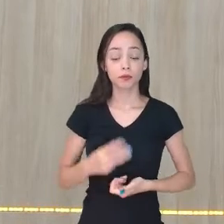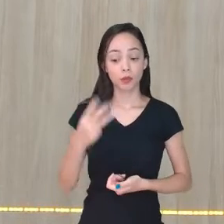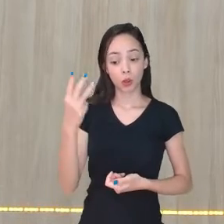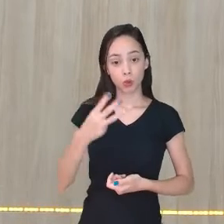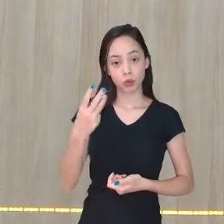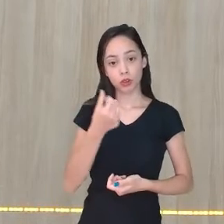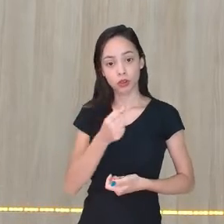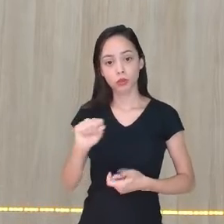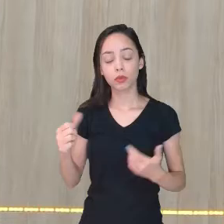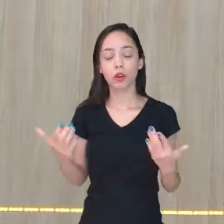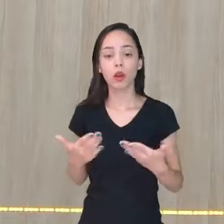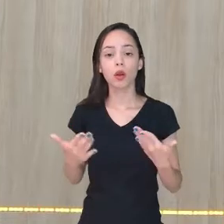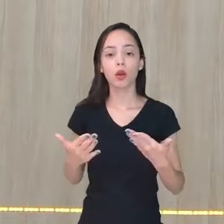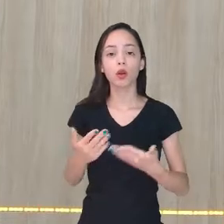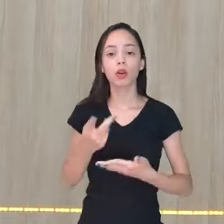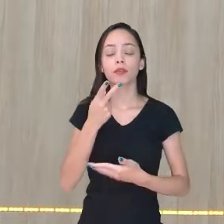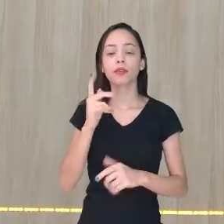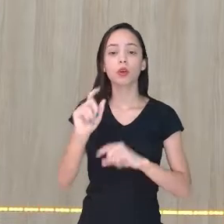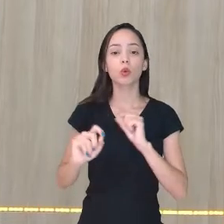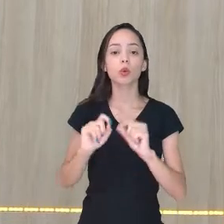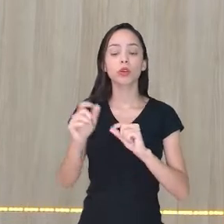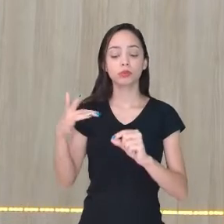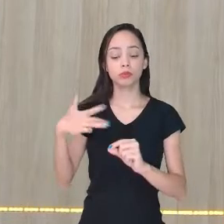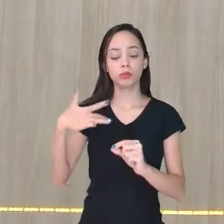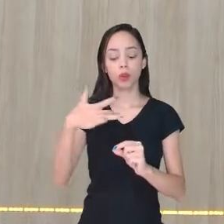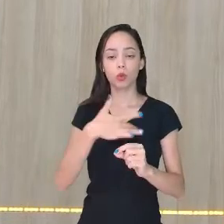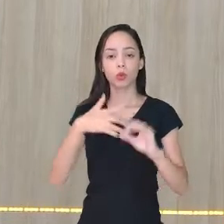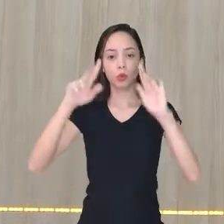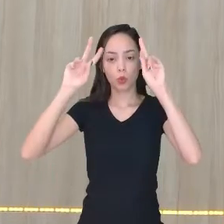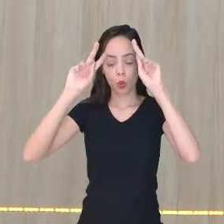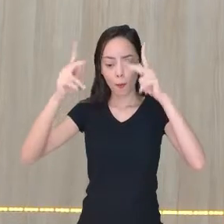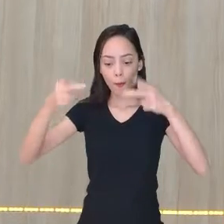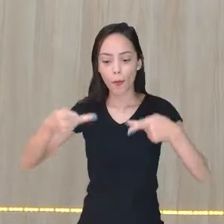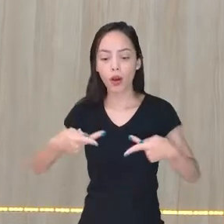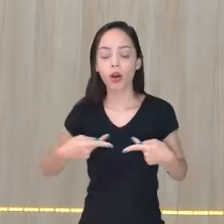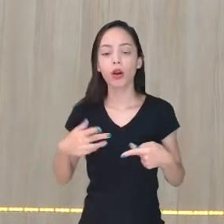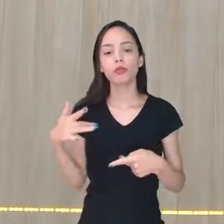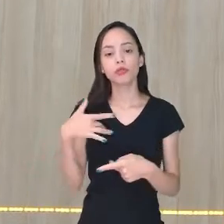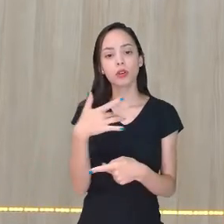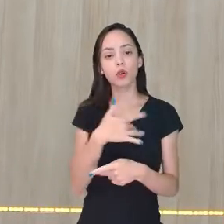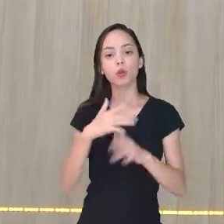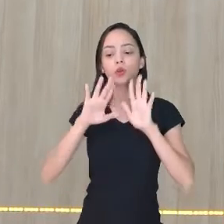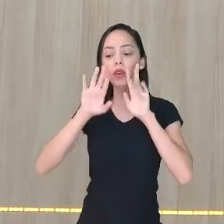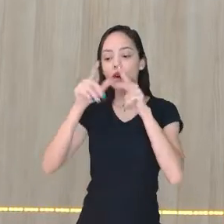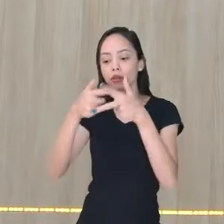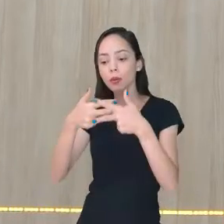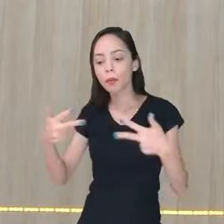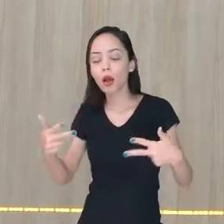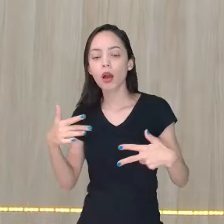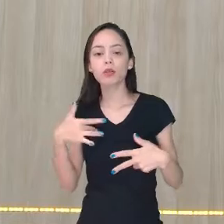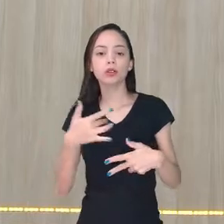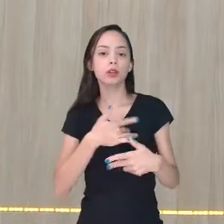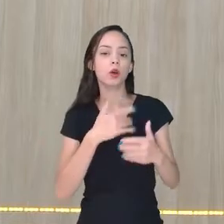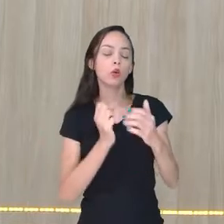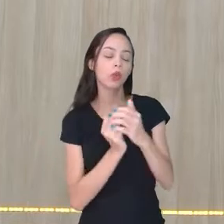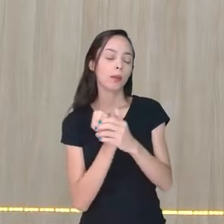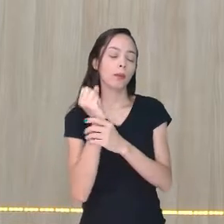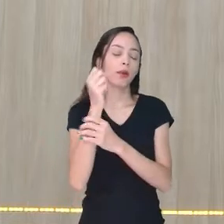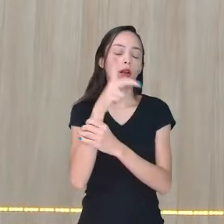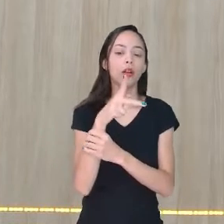bimestre, vamos falar mais a respeito da saúde humana, da saúde animal, da saúde das plantas, porque tudo